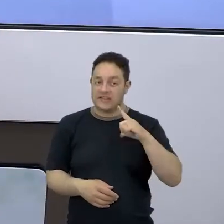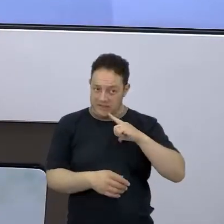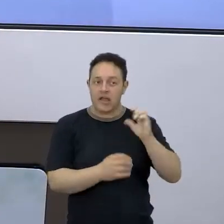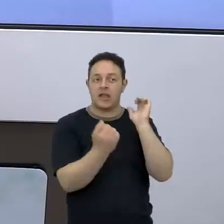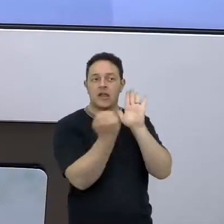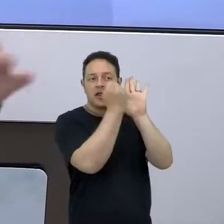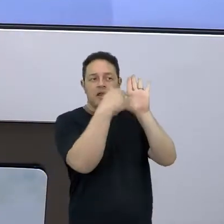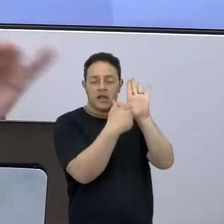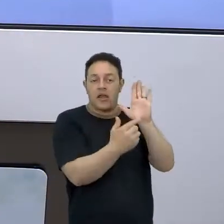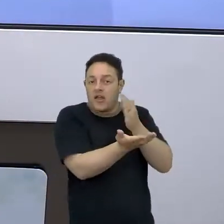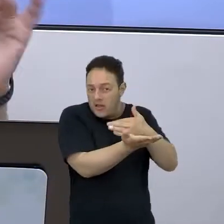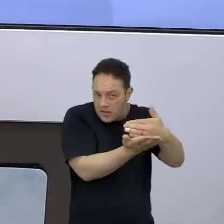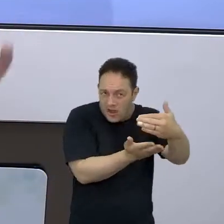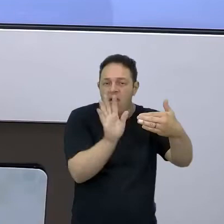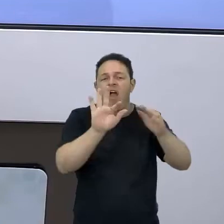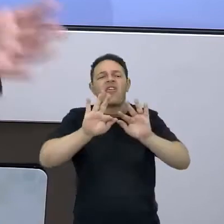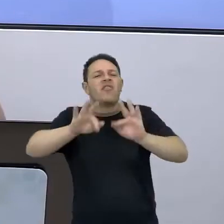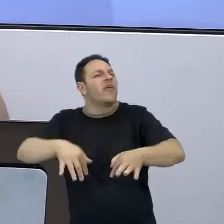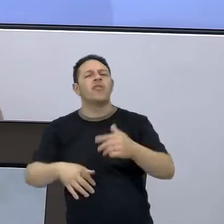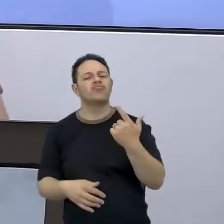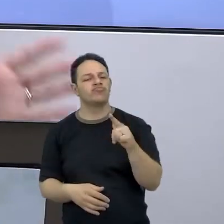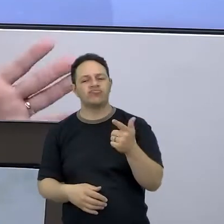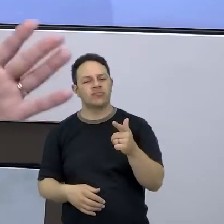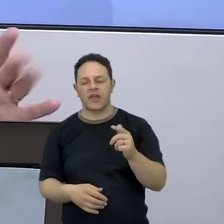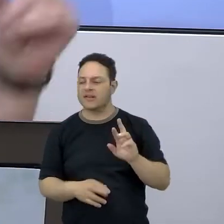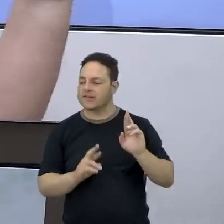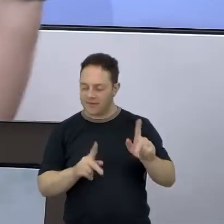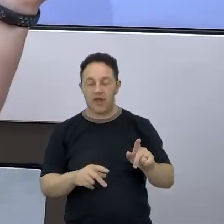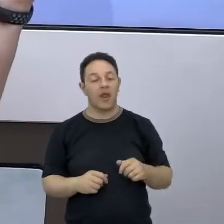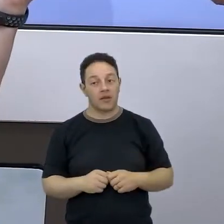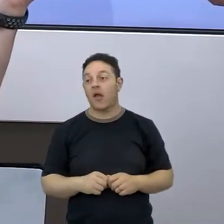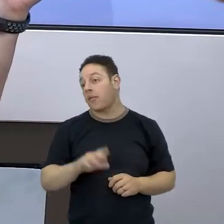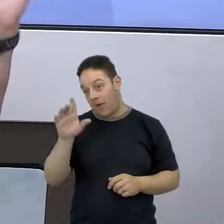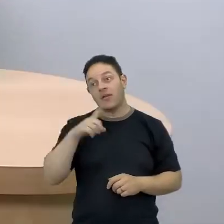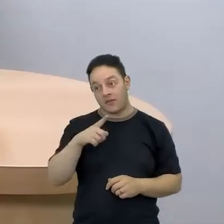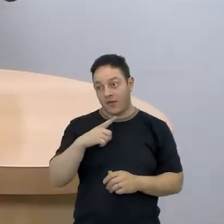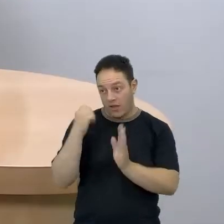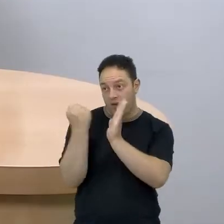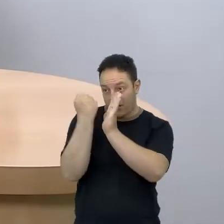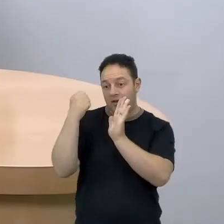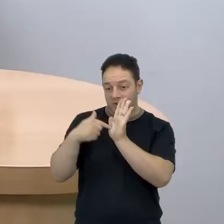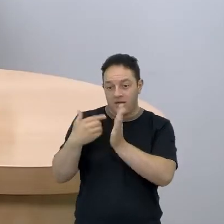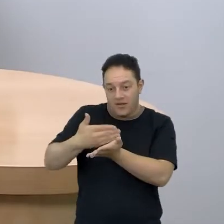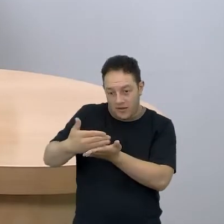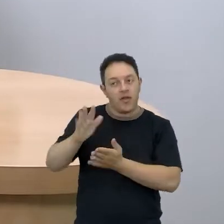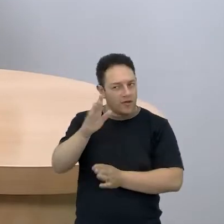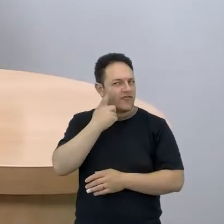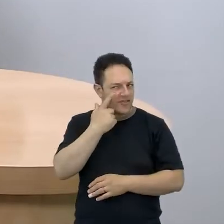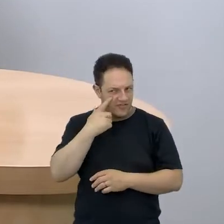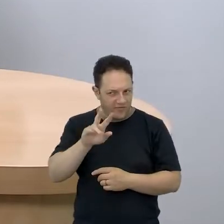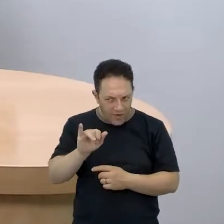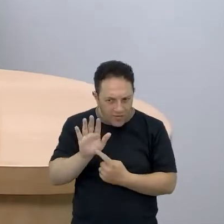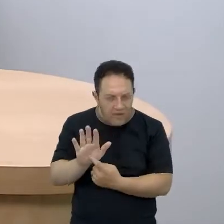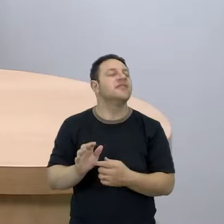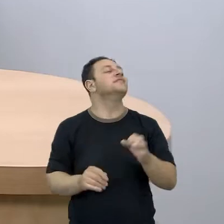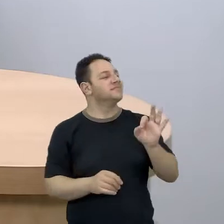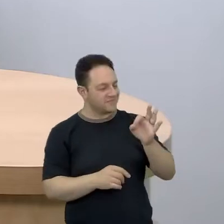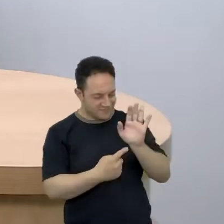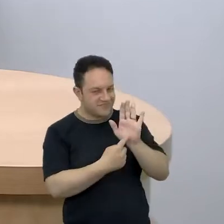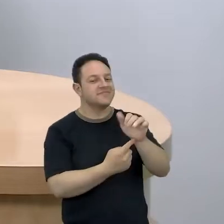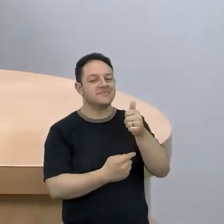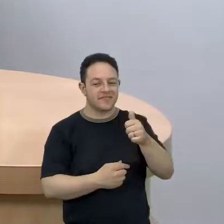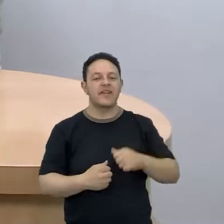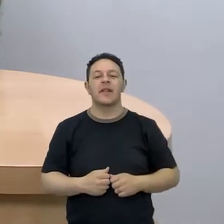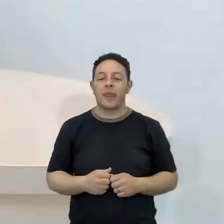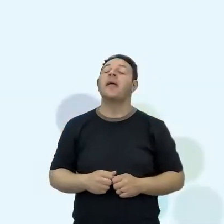tem os bloquinhos que você pode deixar para encerrar, mas não tem tipo um fim. Mas tem início. Tem. Isso é legal, a Tem. gente vai ver. A gente vai ver? Vamos. Muito bem,